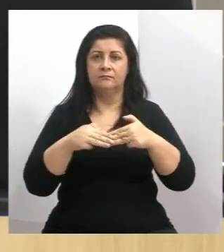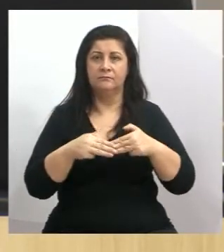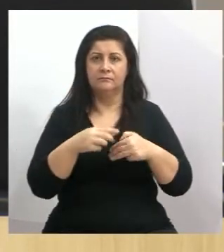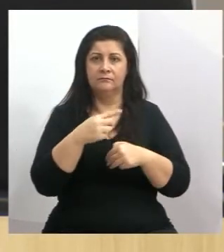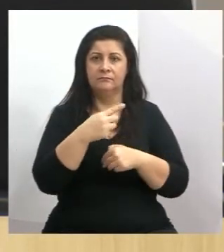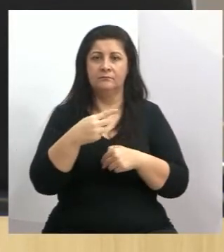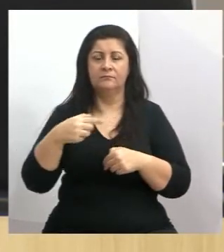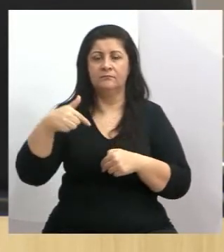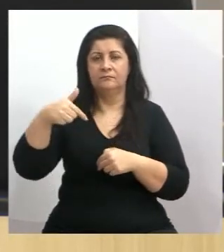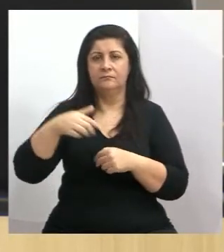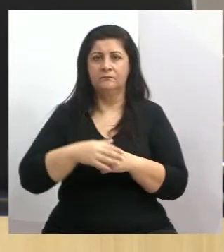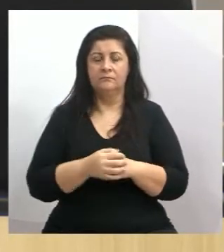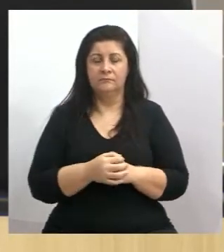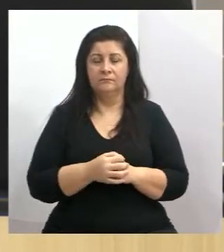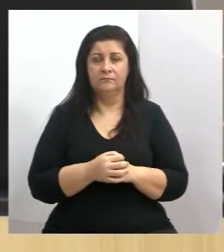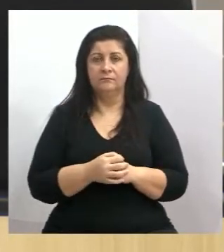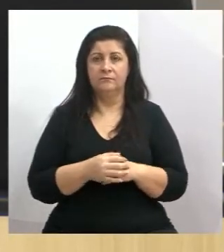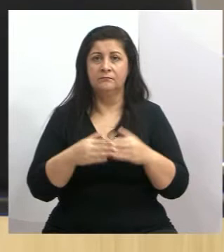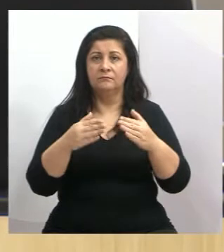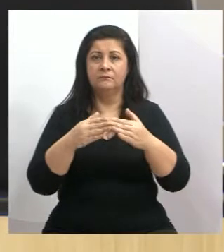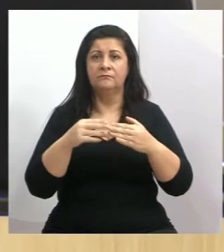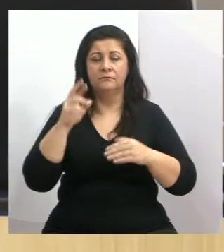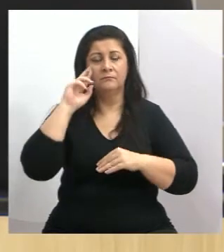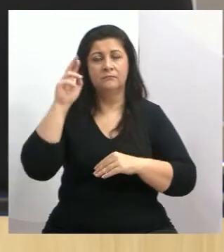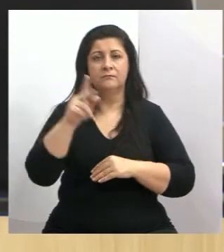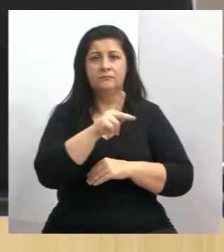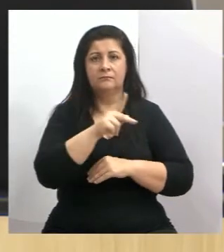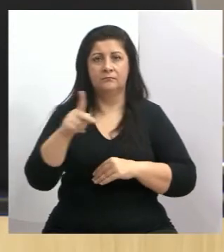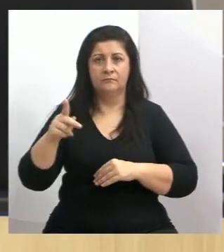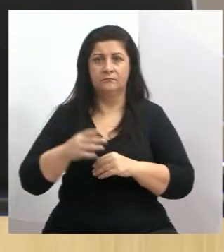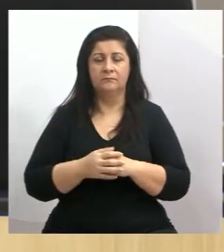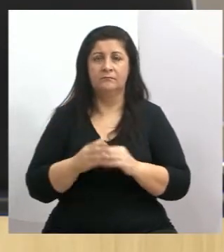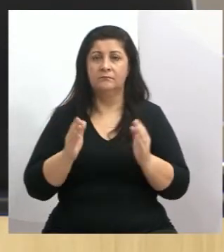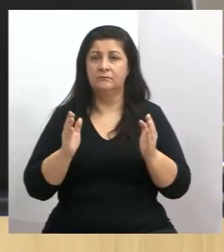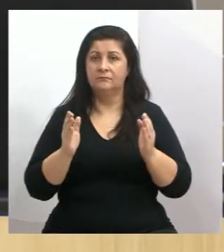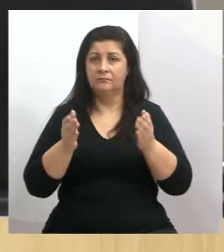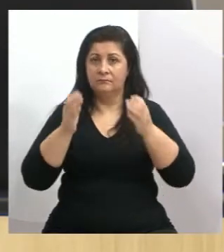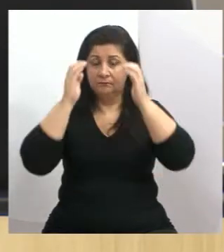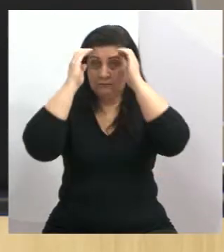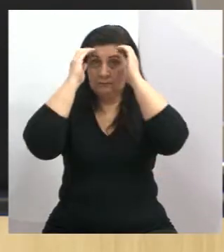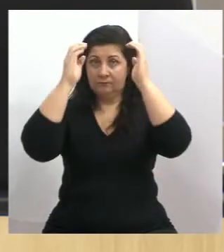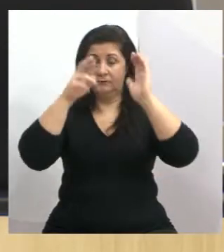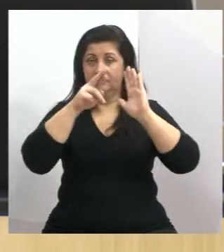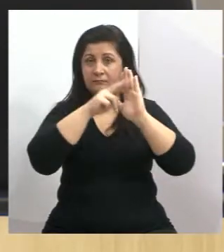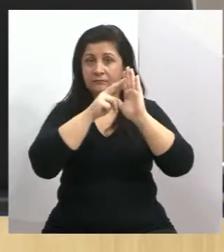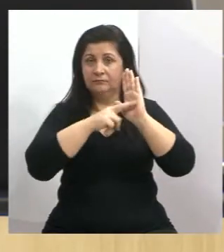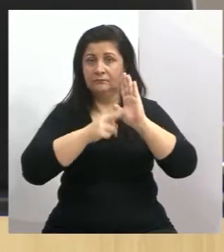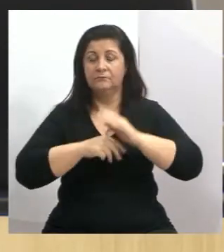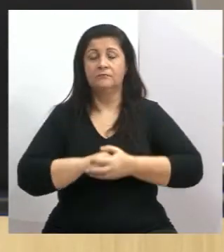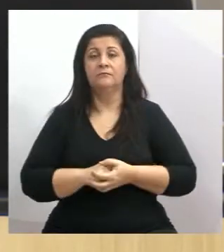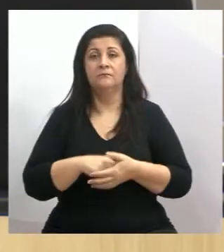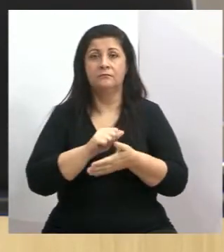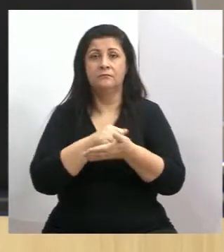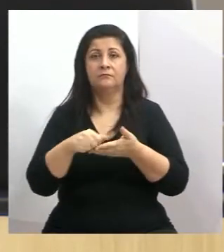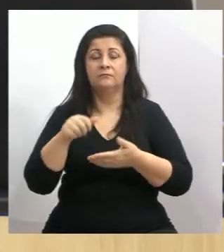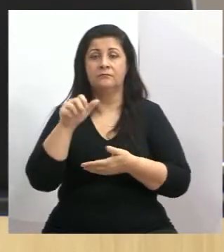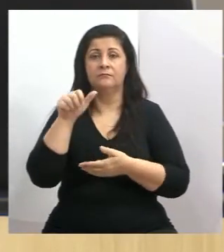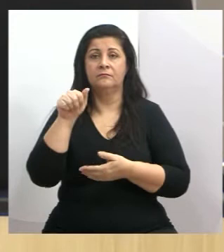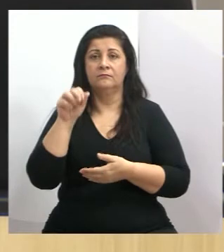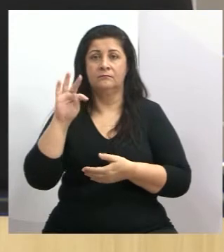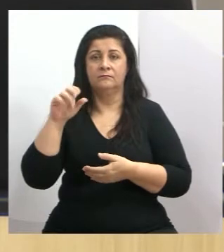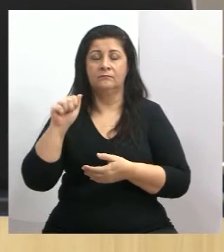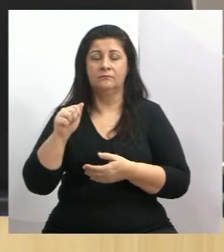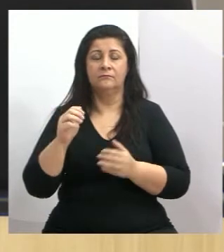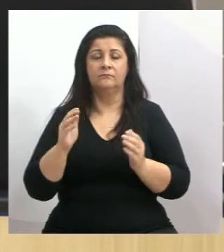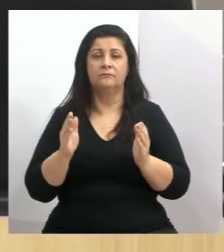117 2021 requeremos a seletivo se apresenta essa casa é cumprida a sua mulher e regimentais que seja constatado na ata dos trabalhos